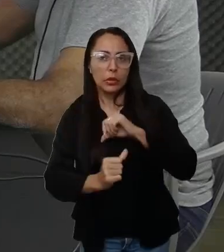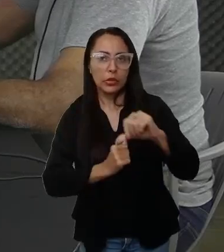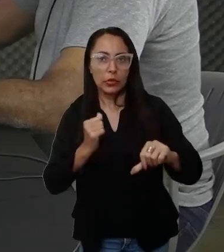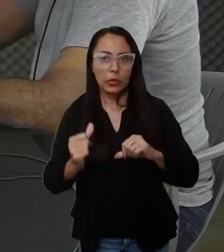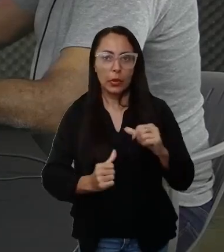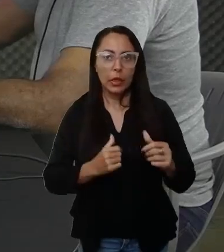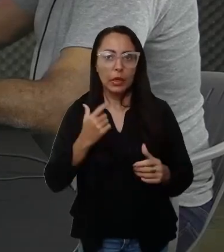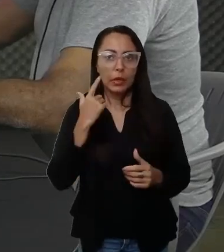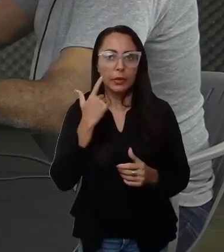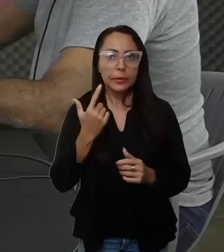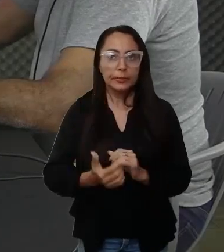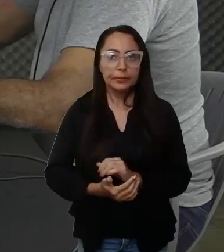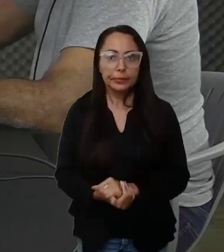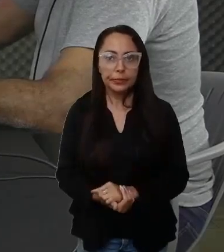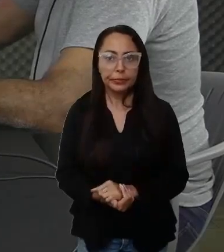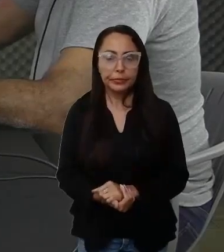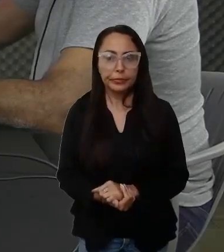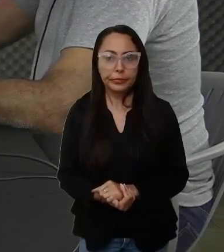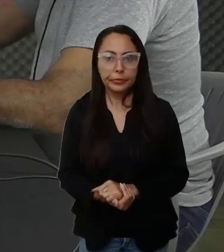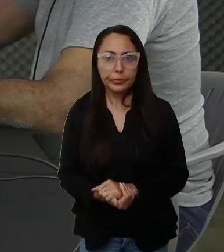essas